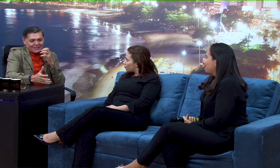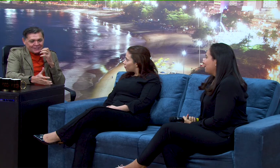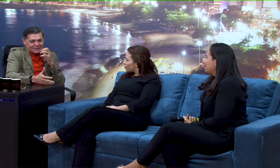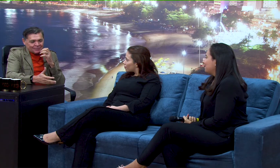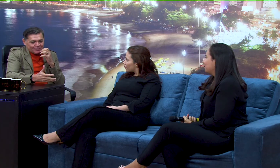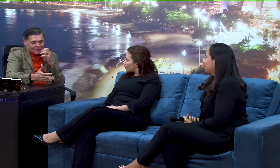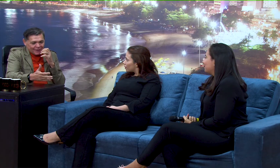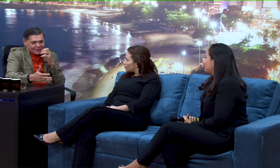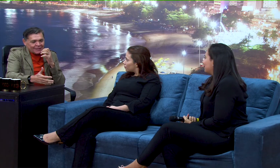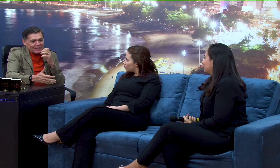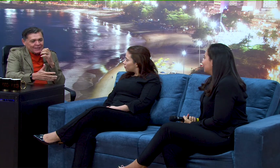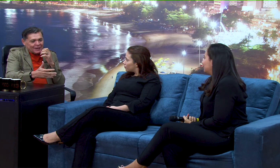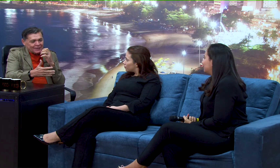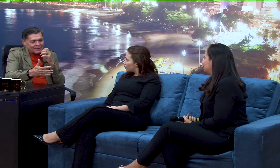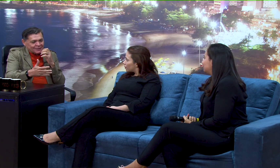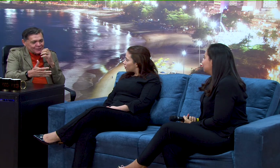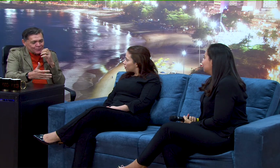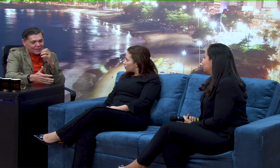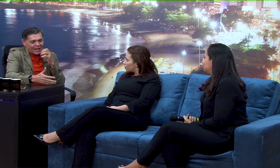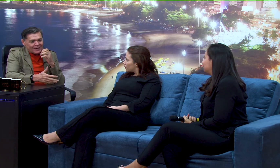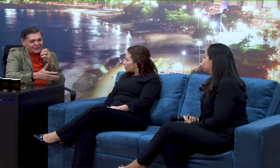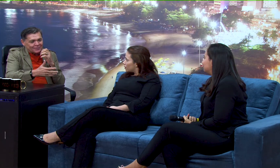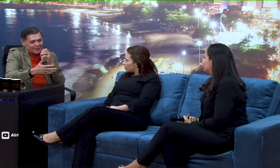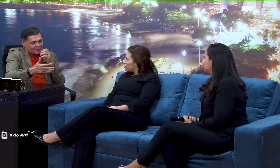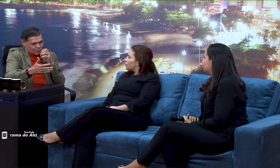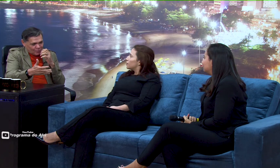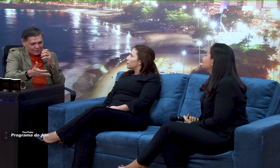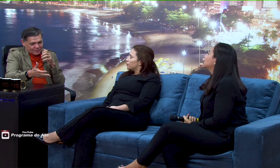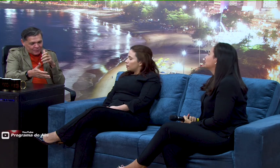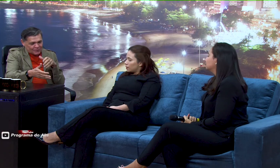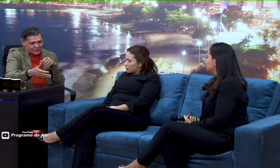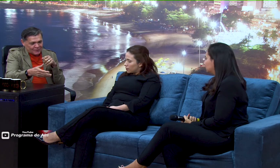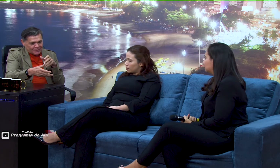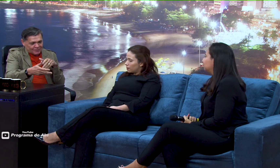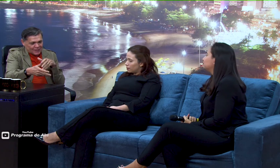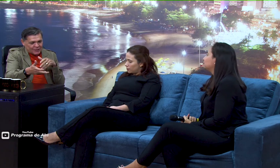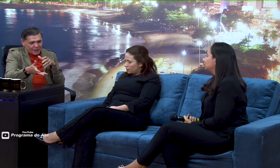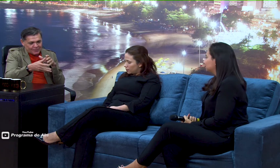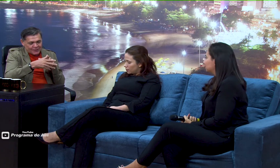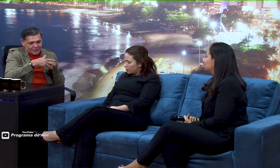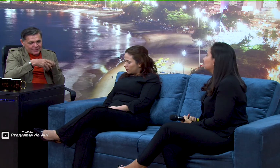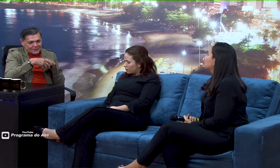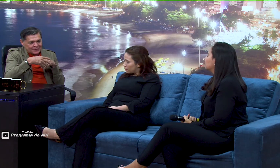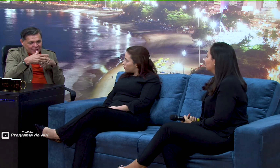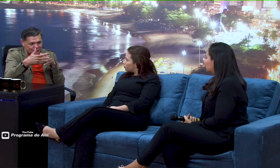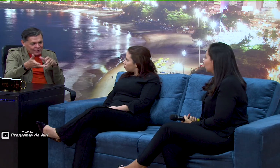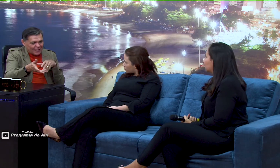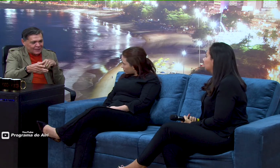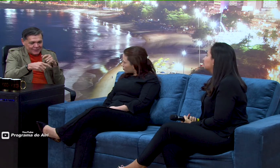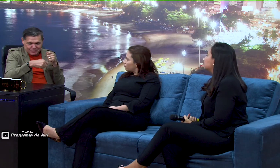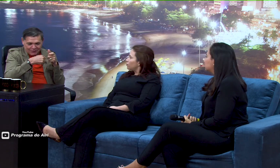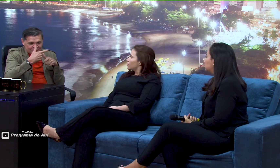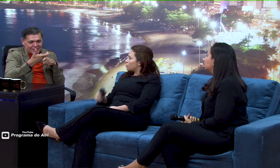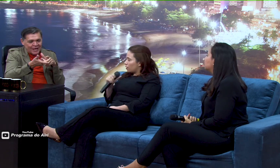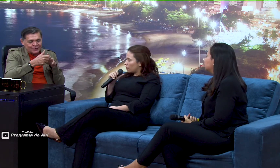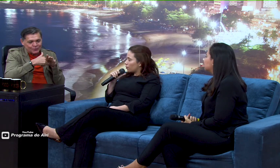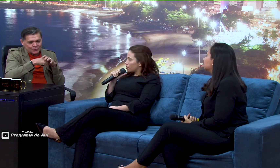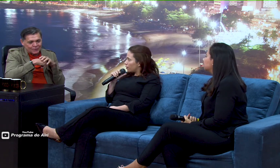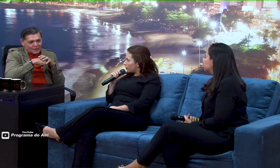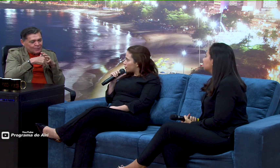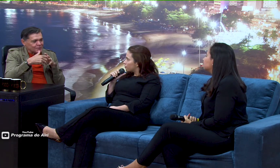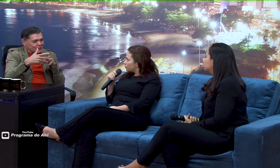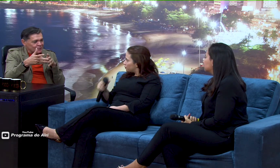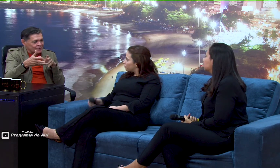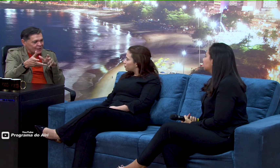pode A gente Tem que Estudar Para a pessoa Hoje Ser intérprete de Libras Tem que estudar Tem que estudar Os